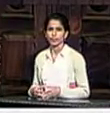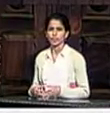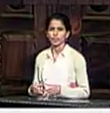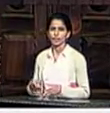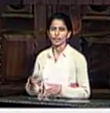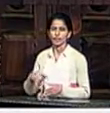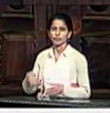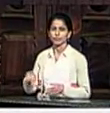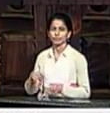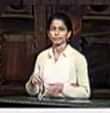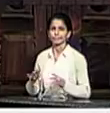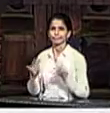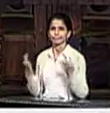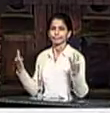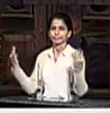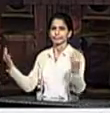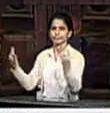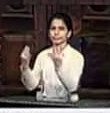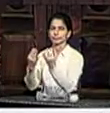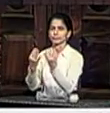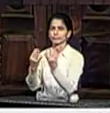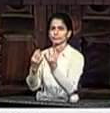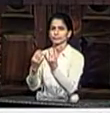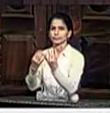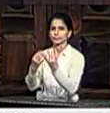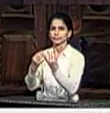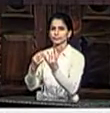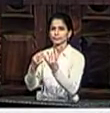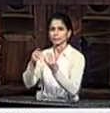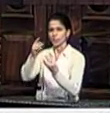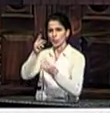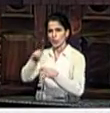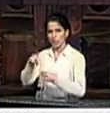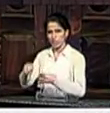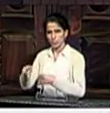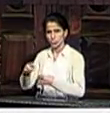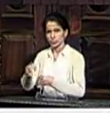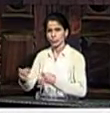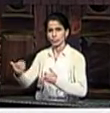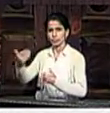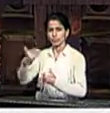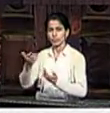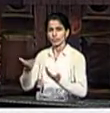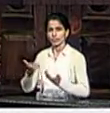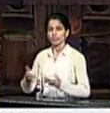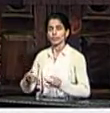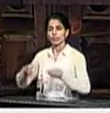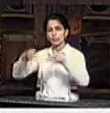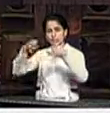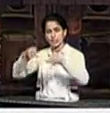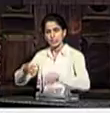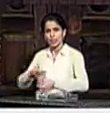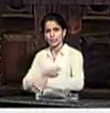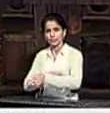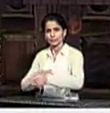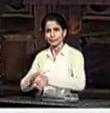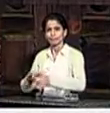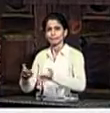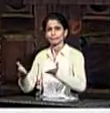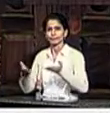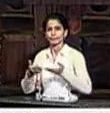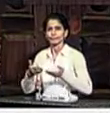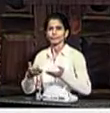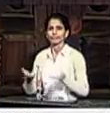Estamos cercados por pessoas que legitimamente vêm a essa casa lutar pelos